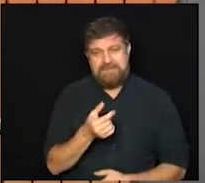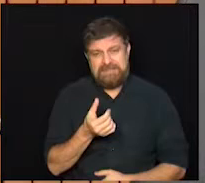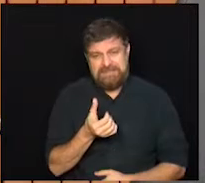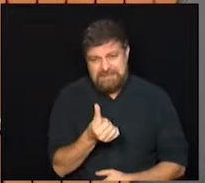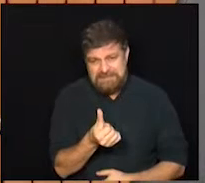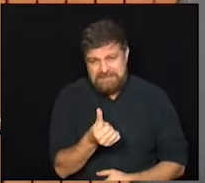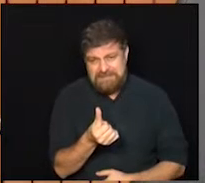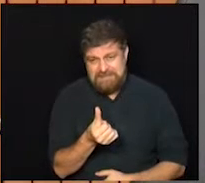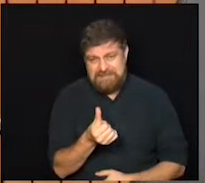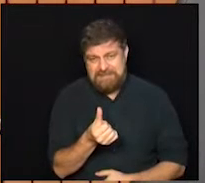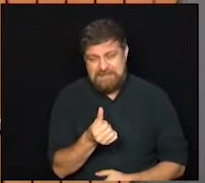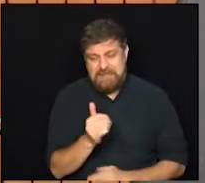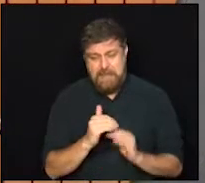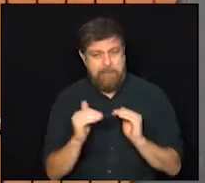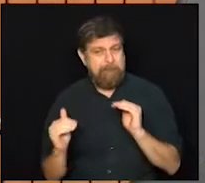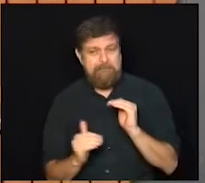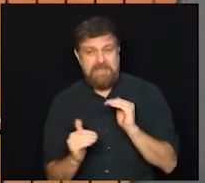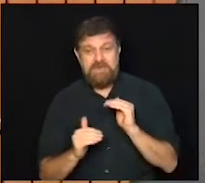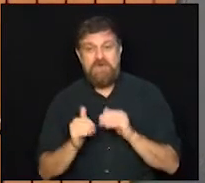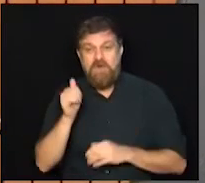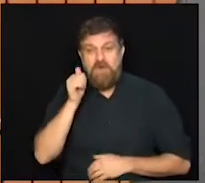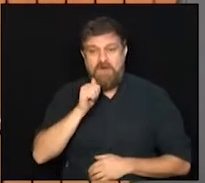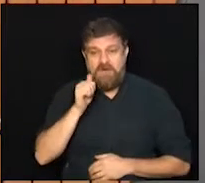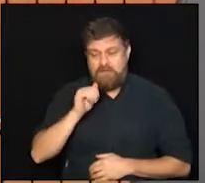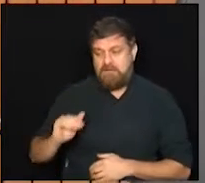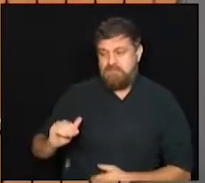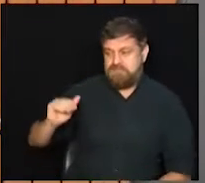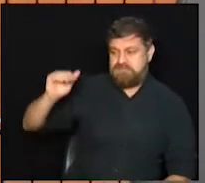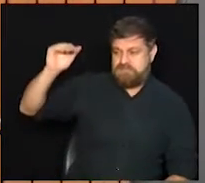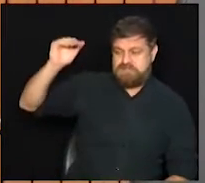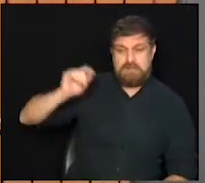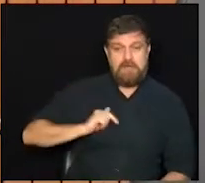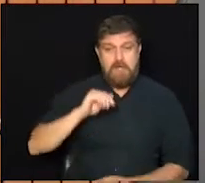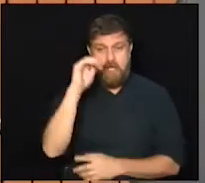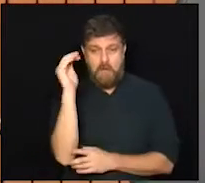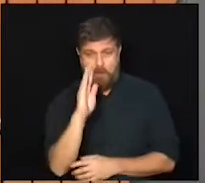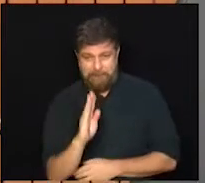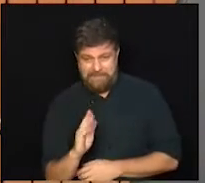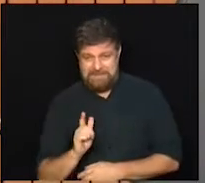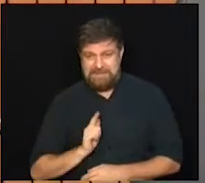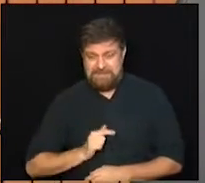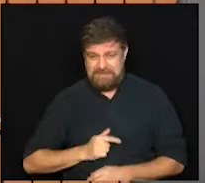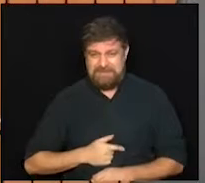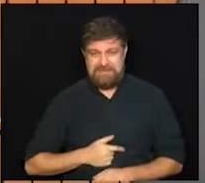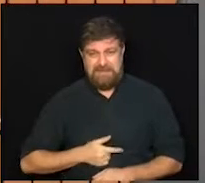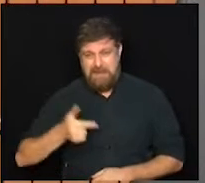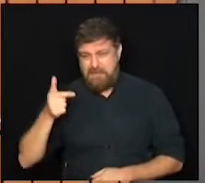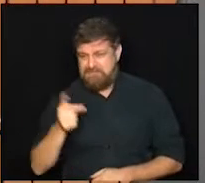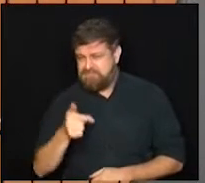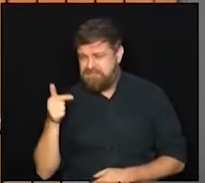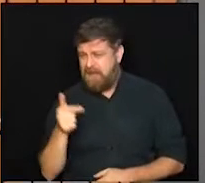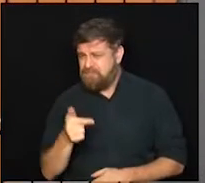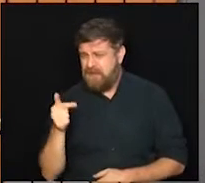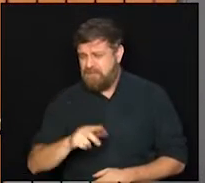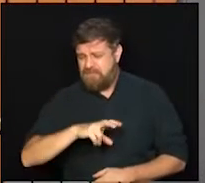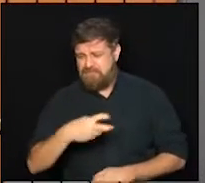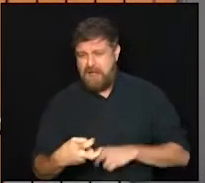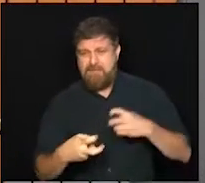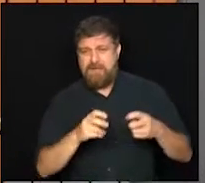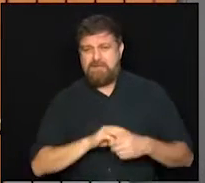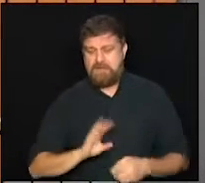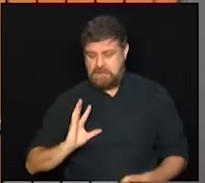4,6 menos chances que as mulheres de chegarem à vida adulta. O Brasil é o país que mais mata